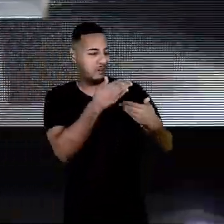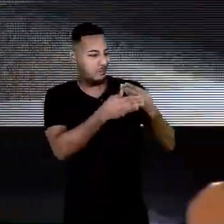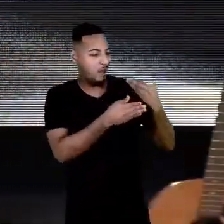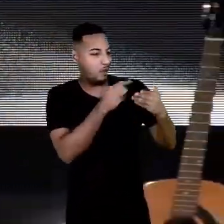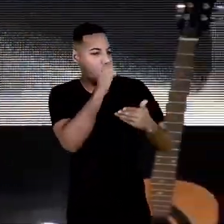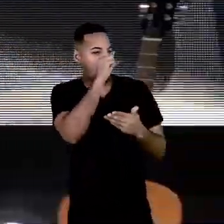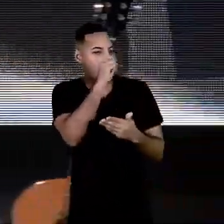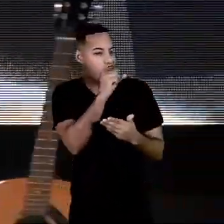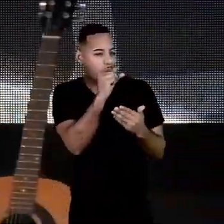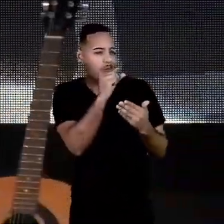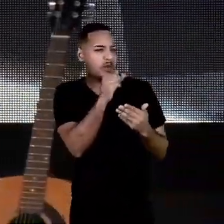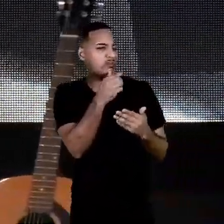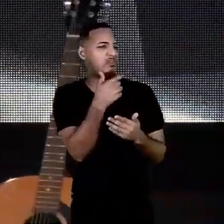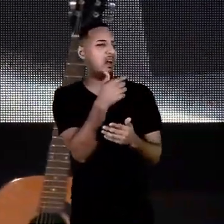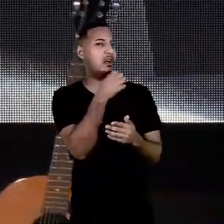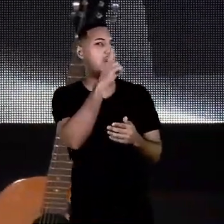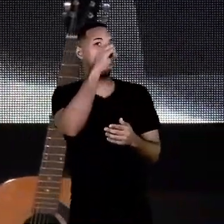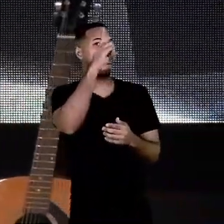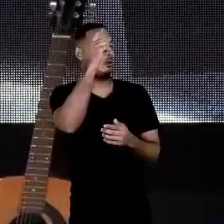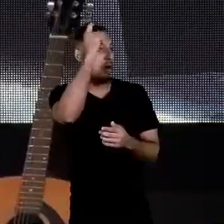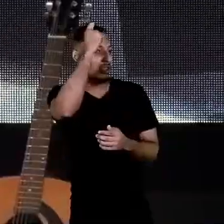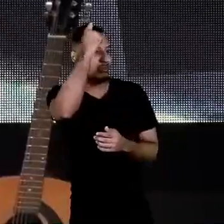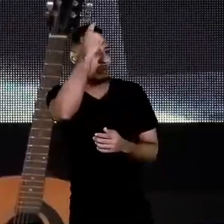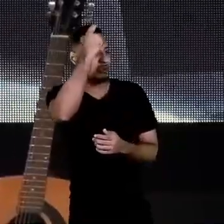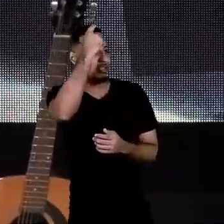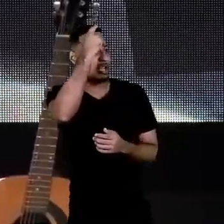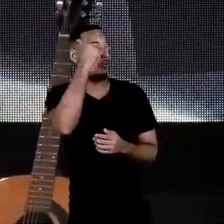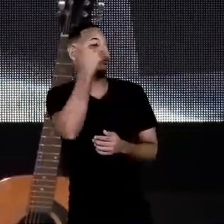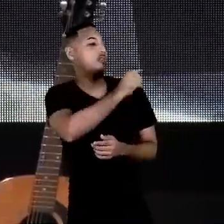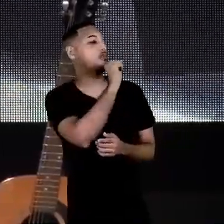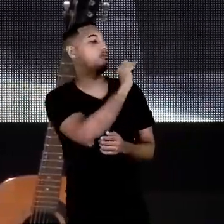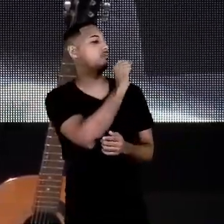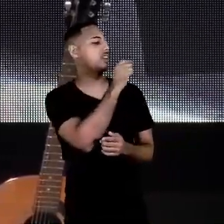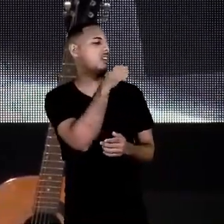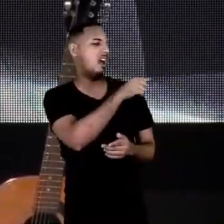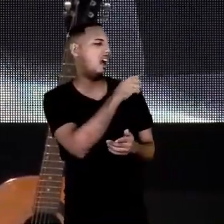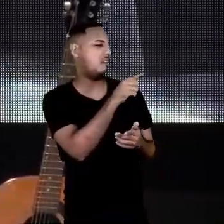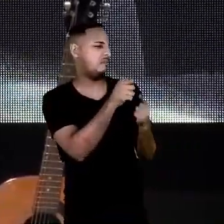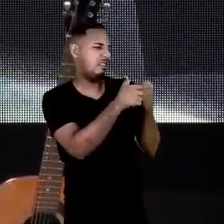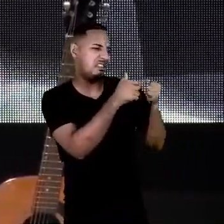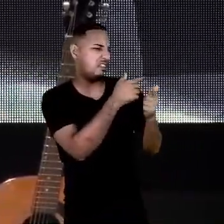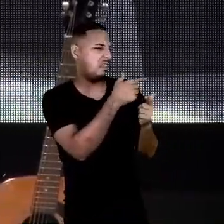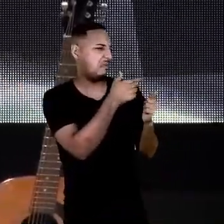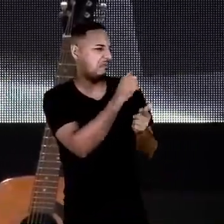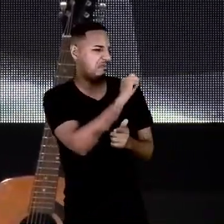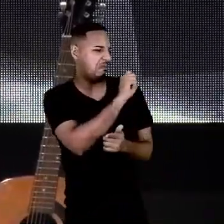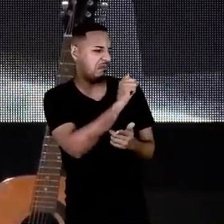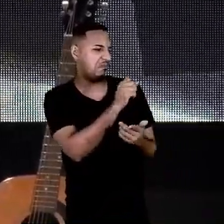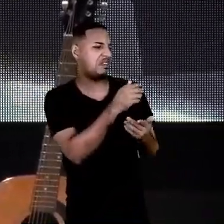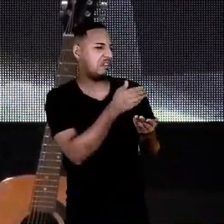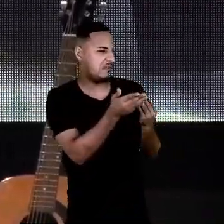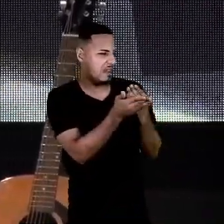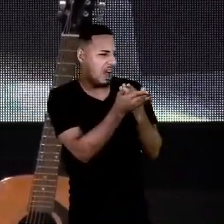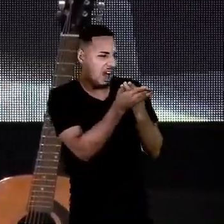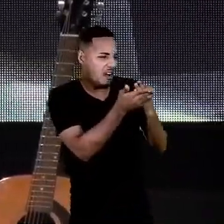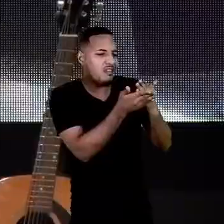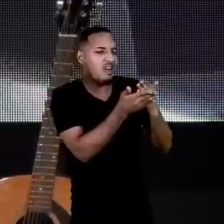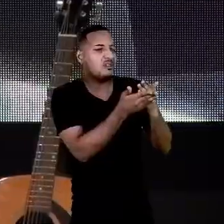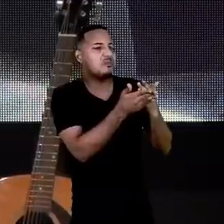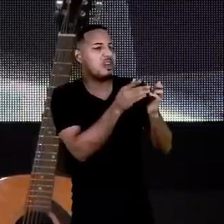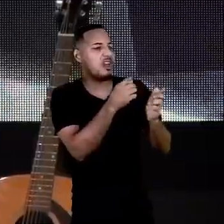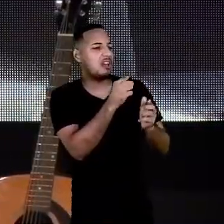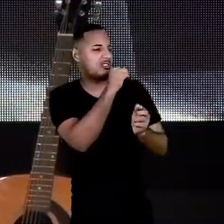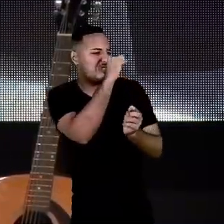Vai, não tem problema não. Tu pode ficar com teu namorado sozinho em casa. Tu não é casado, rapaz. Tu já vai. Espera mais um pouquinho para tu